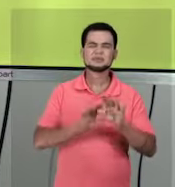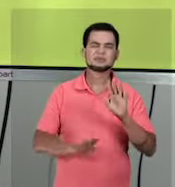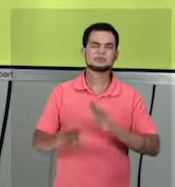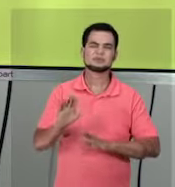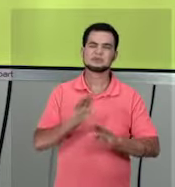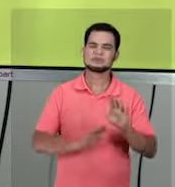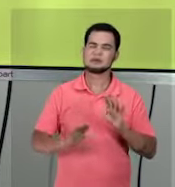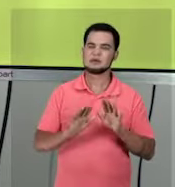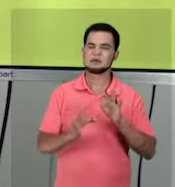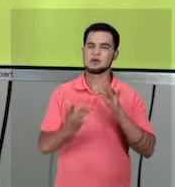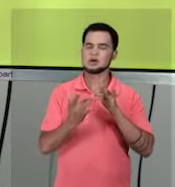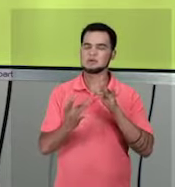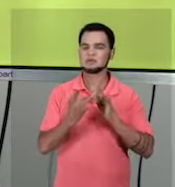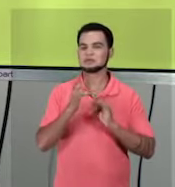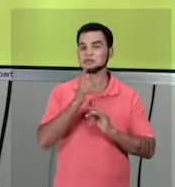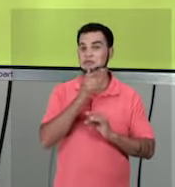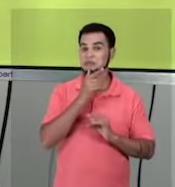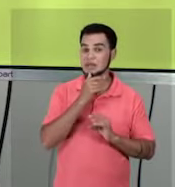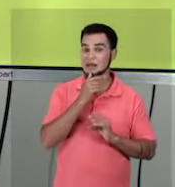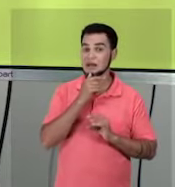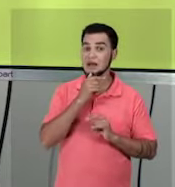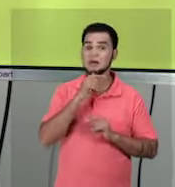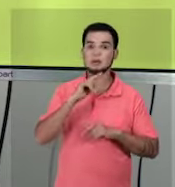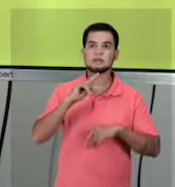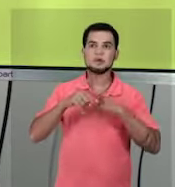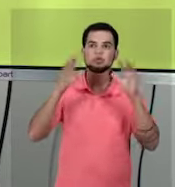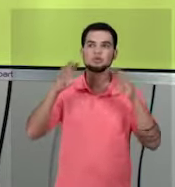no contato com águas após